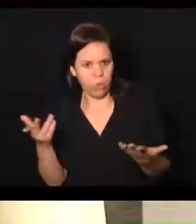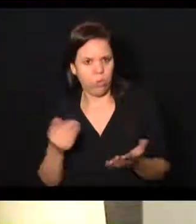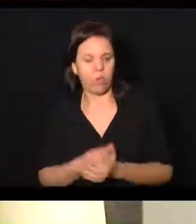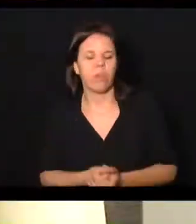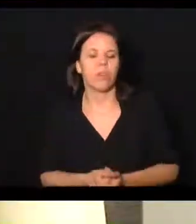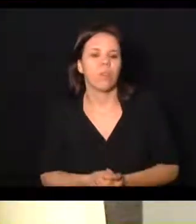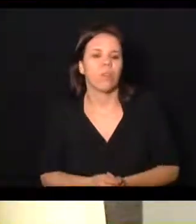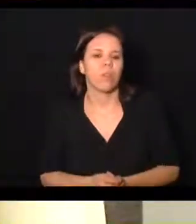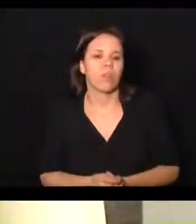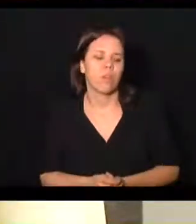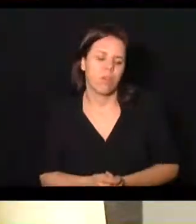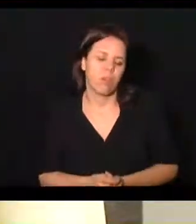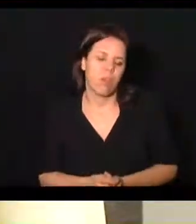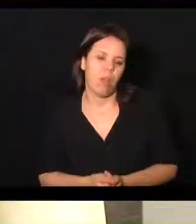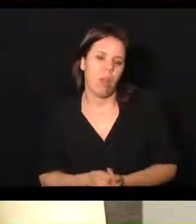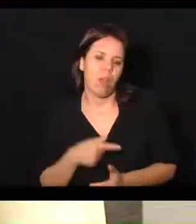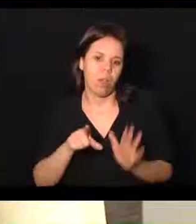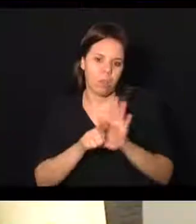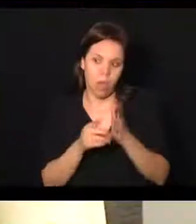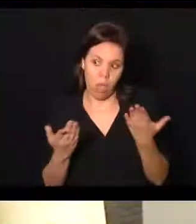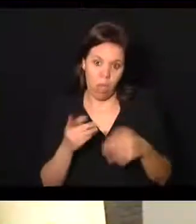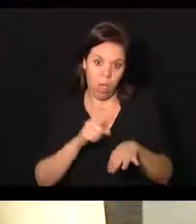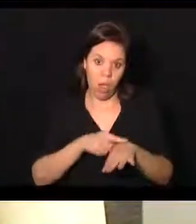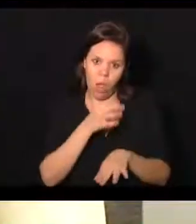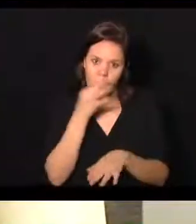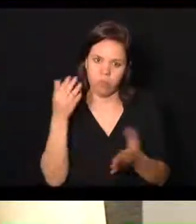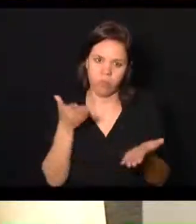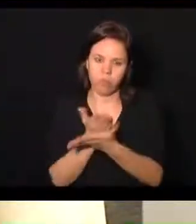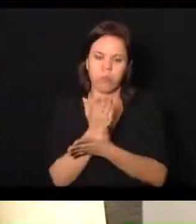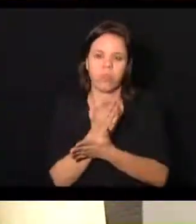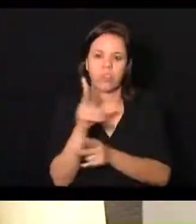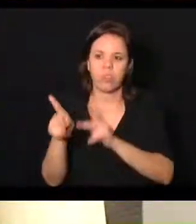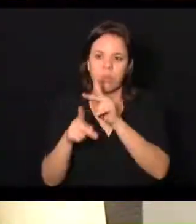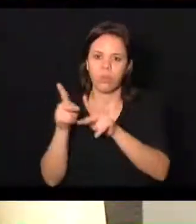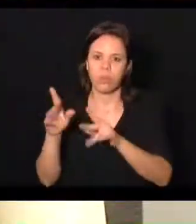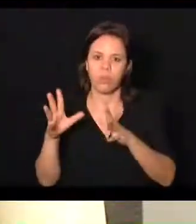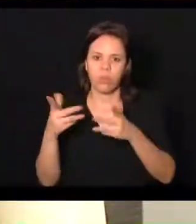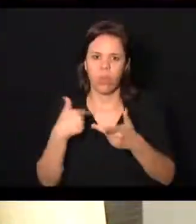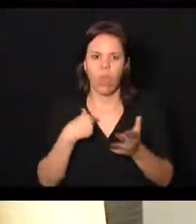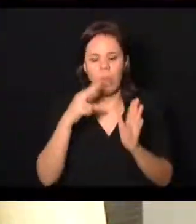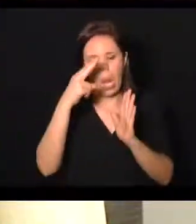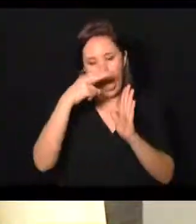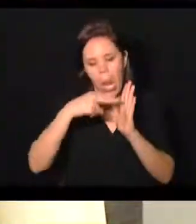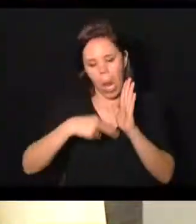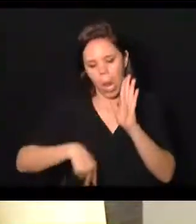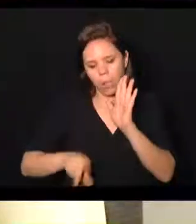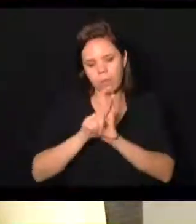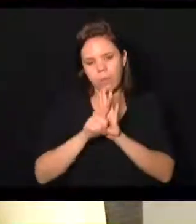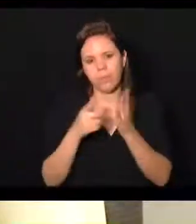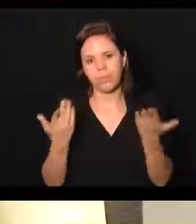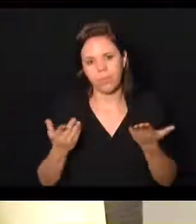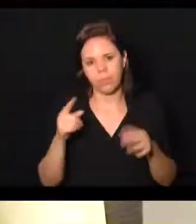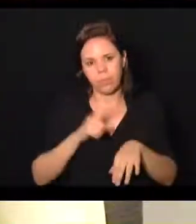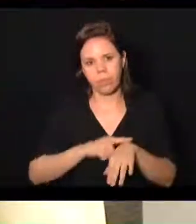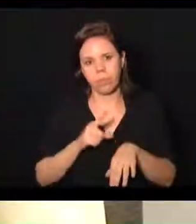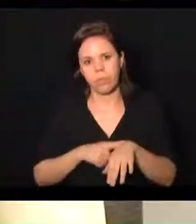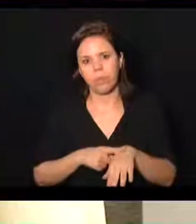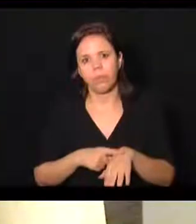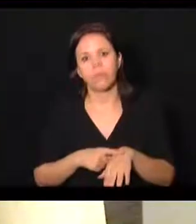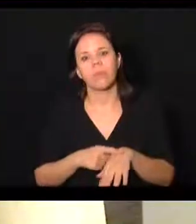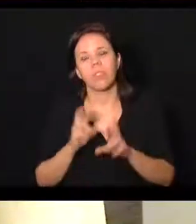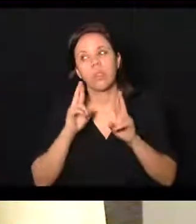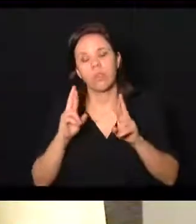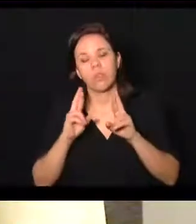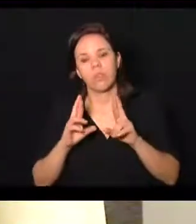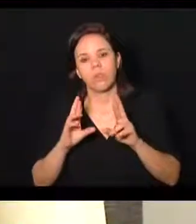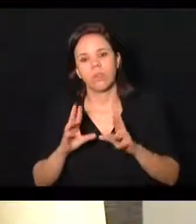regularização. Então essa lei vem em boa hora, eu espero que os pares, eu fui relator da lei, agora nesse momento, eu espero que nossos pares,